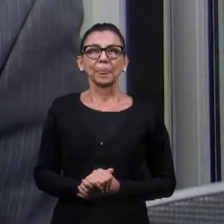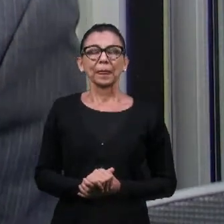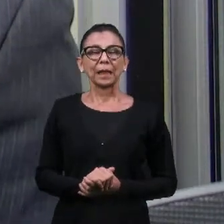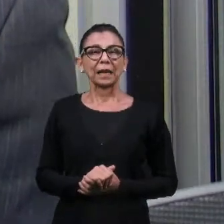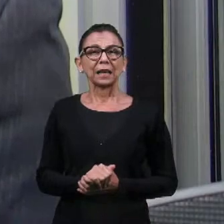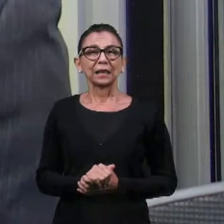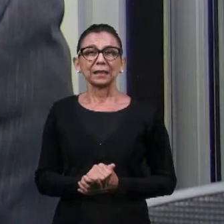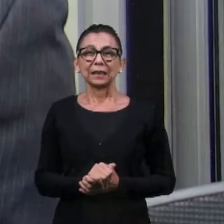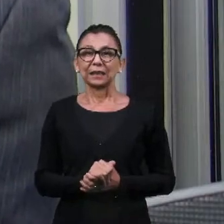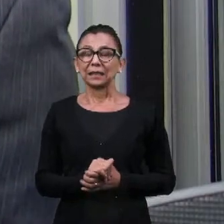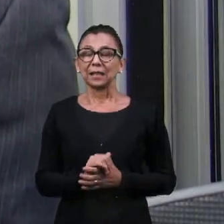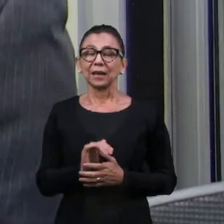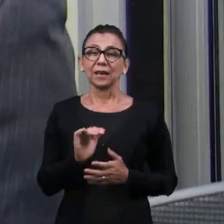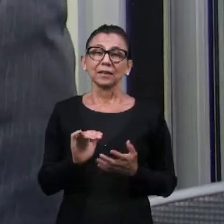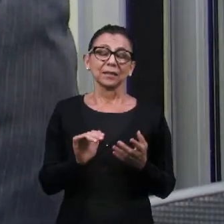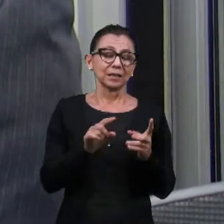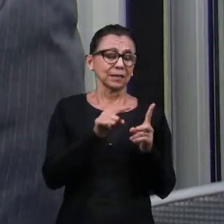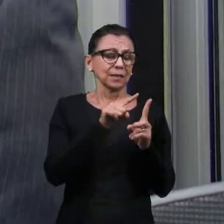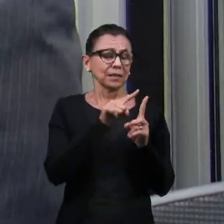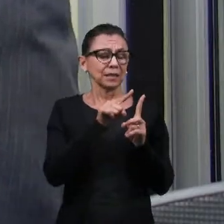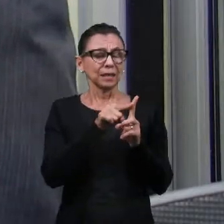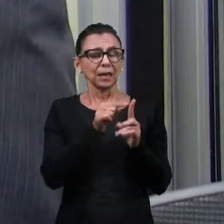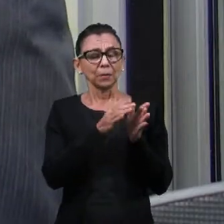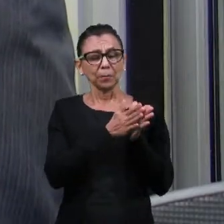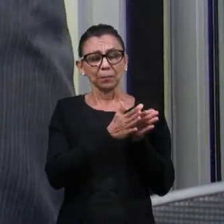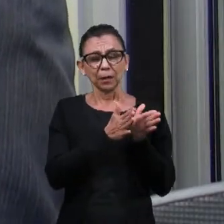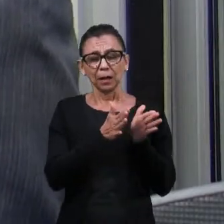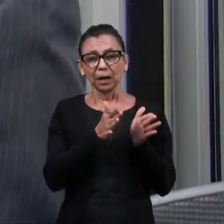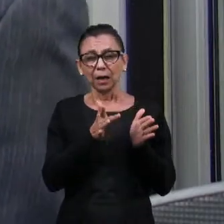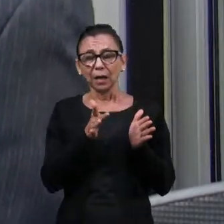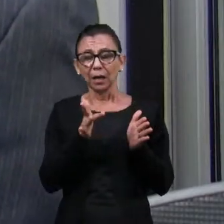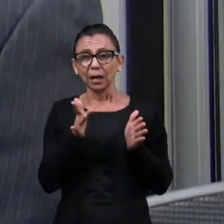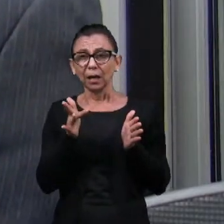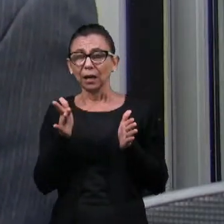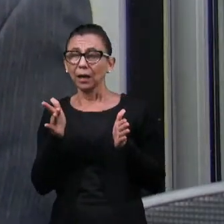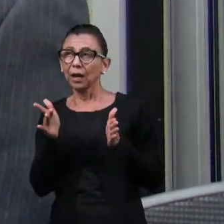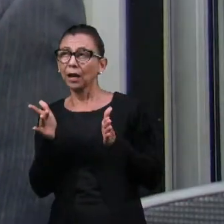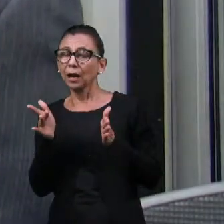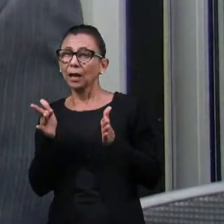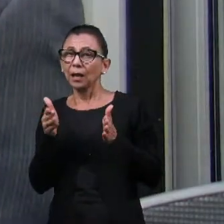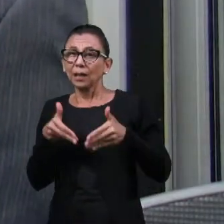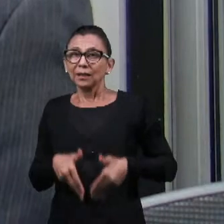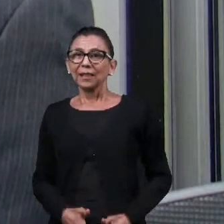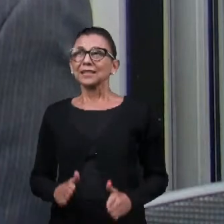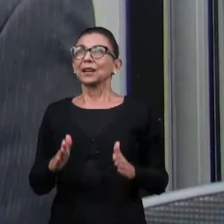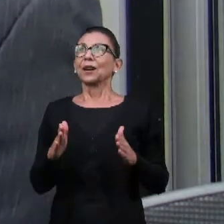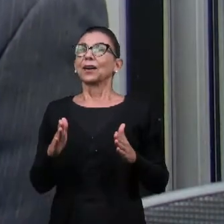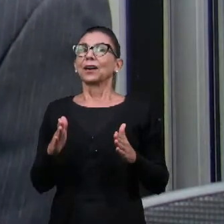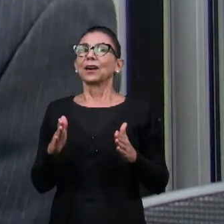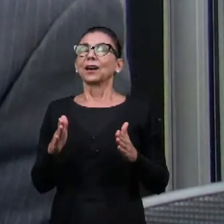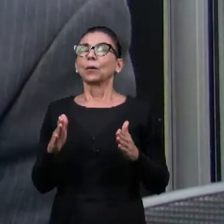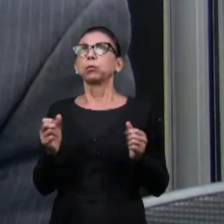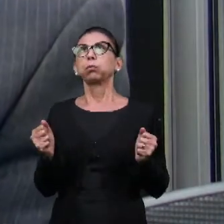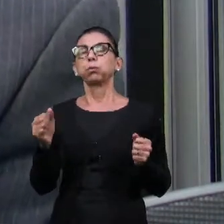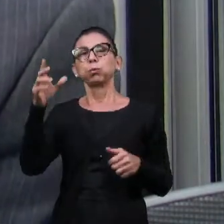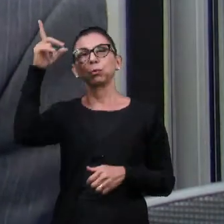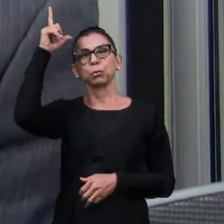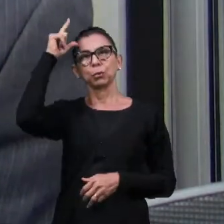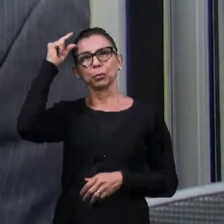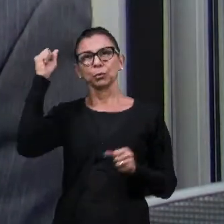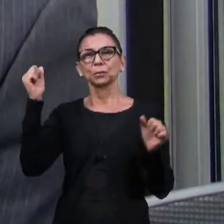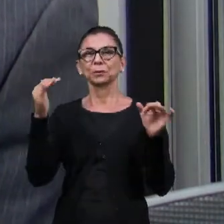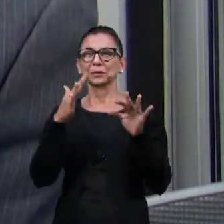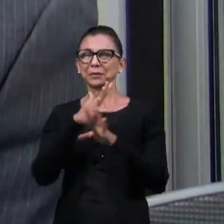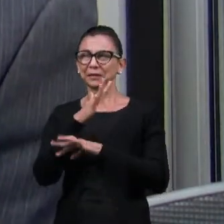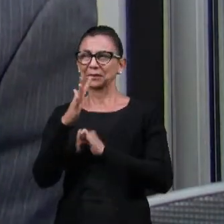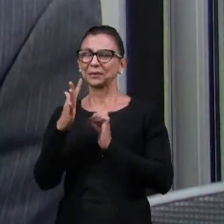parto, o nascimento, quando recebe a informação, nasceu, glória a Jesus, né? E nós tivemos